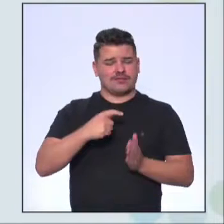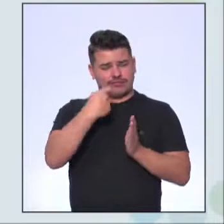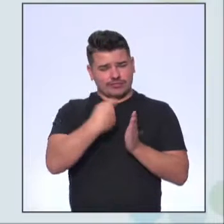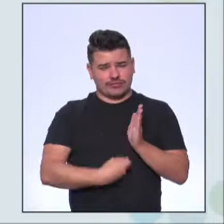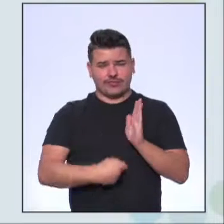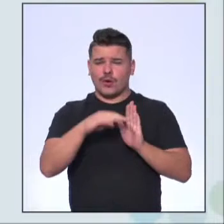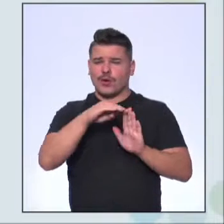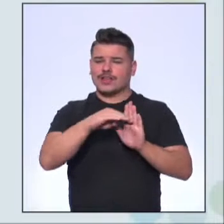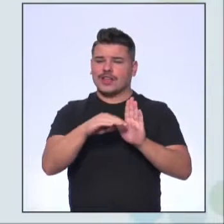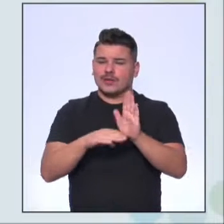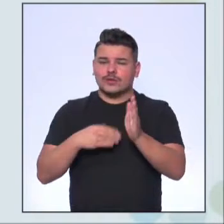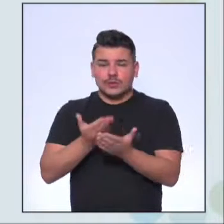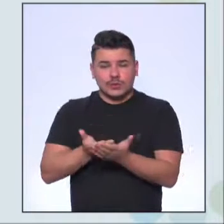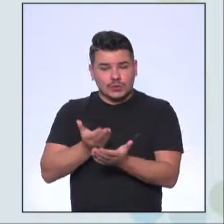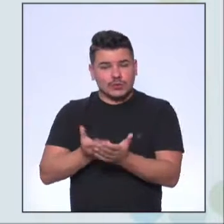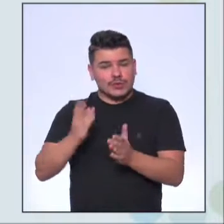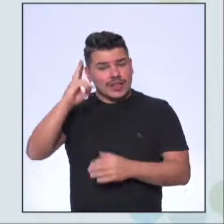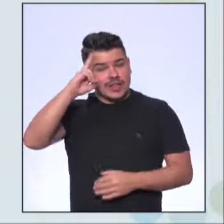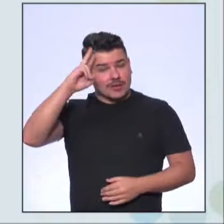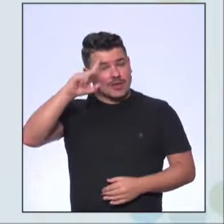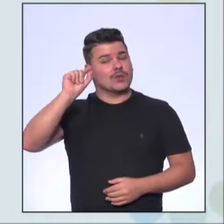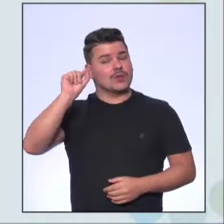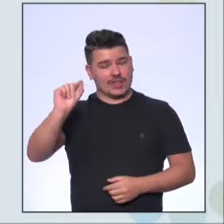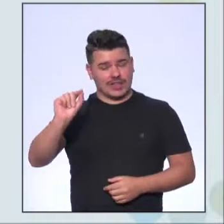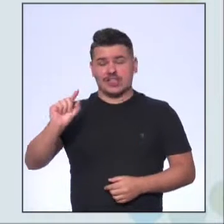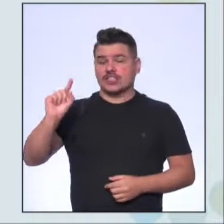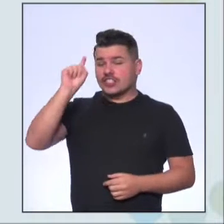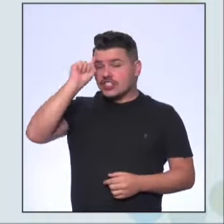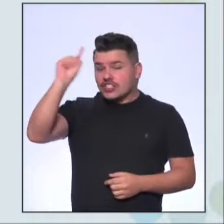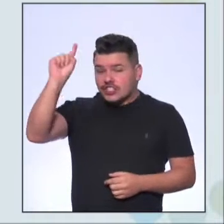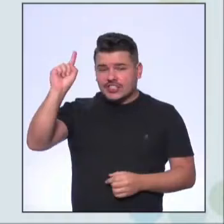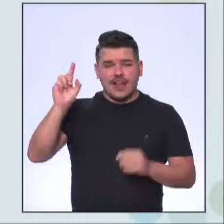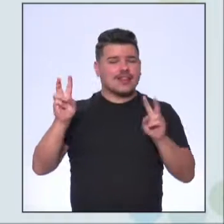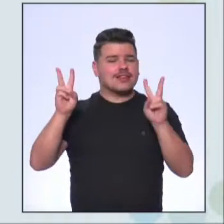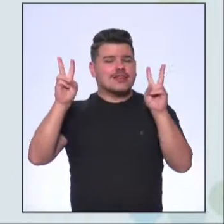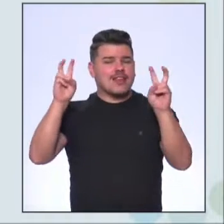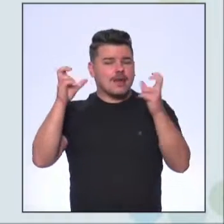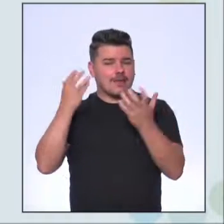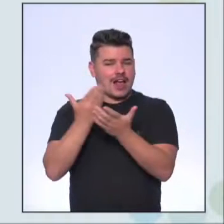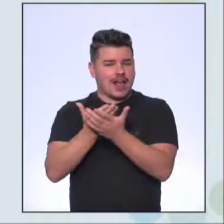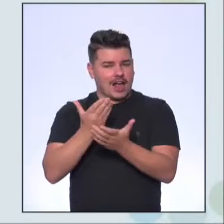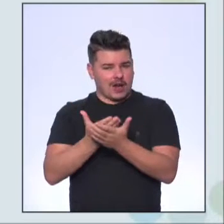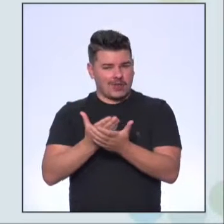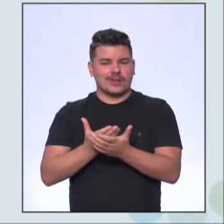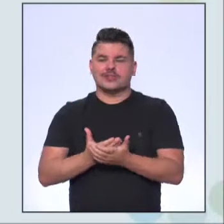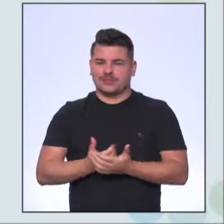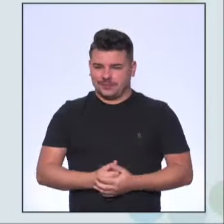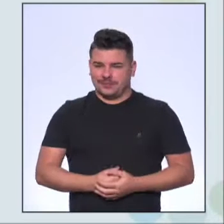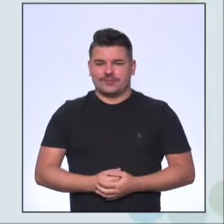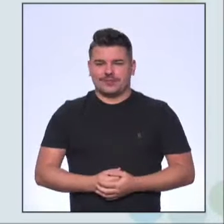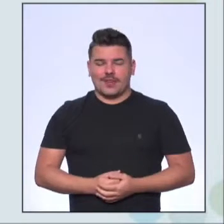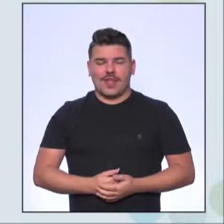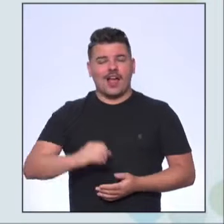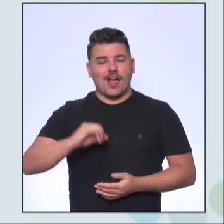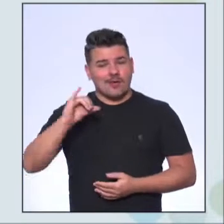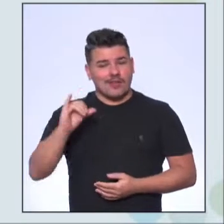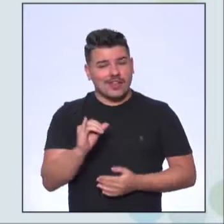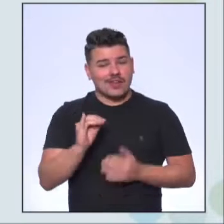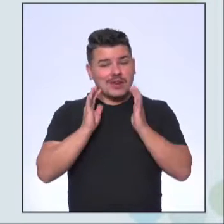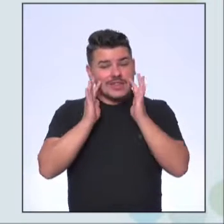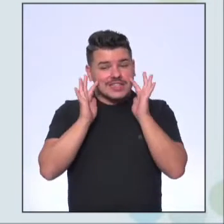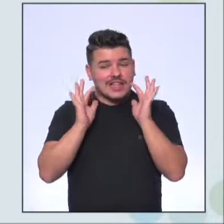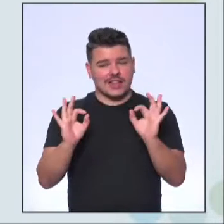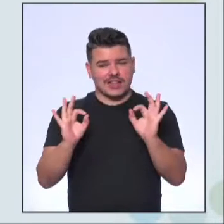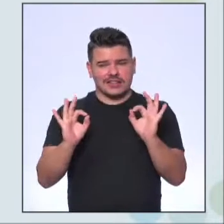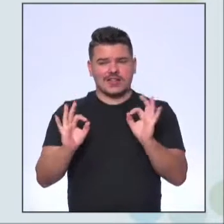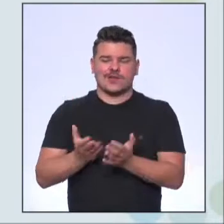estudos, etc., lembrando de colocar data, tema da aula e componente curricular. Preste atenção na aula, fazendo